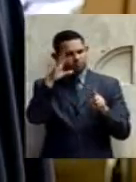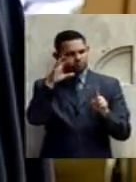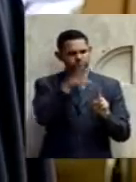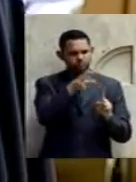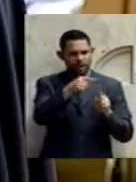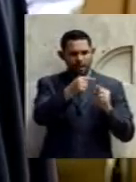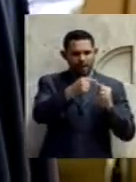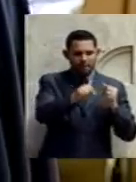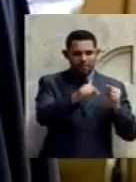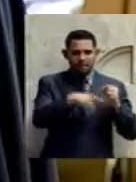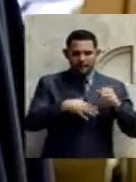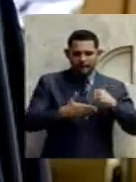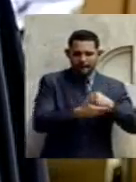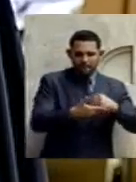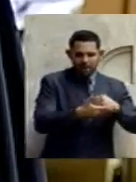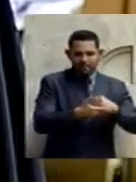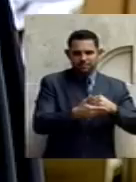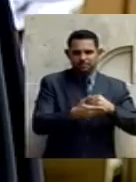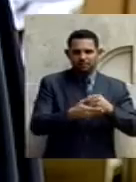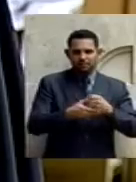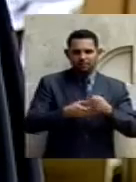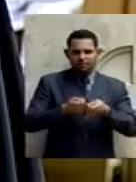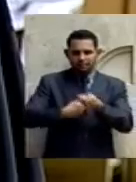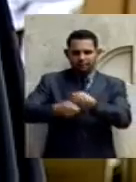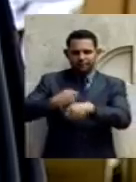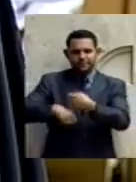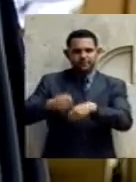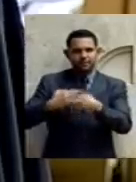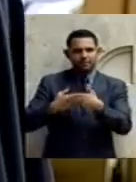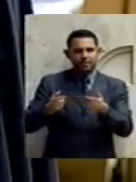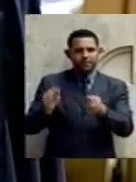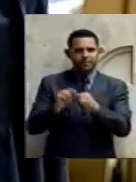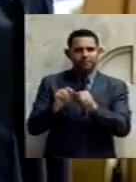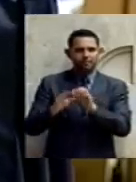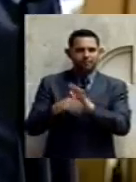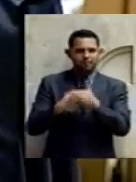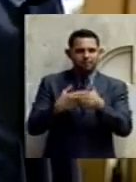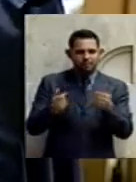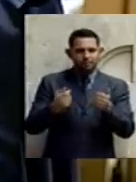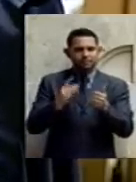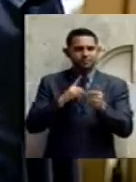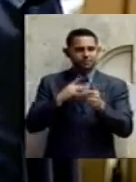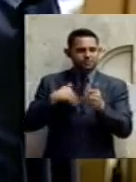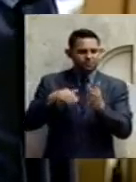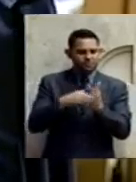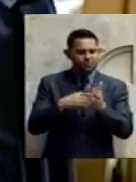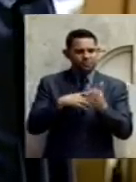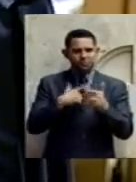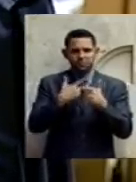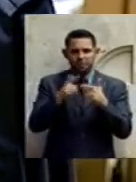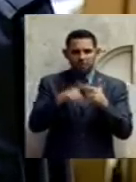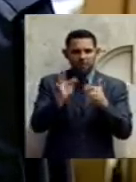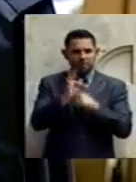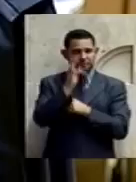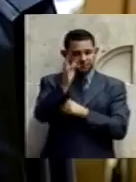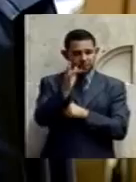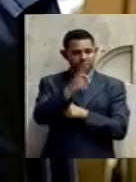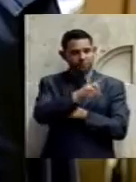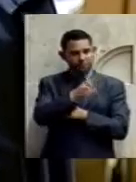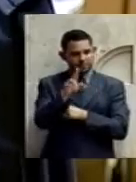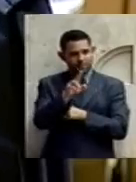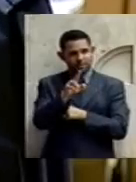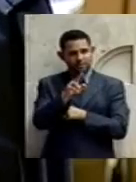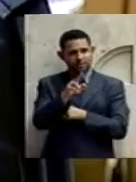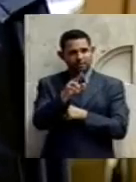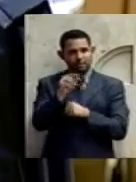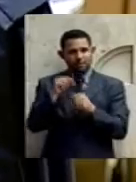origem do problema, o financiamento de campanhas. Todos os últimos escândalos resultaram do chamado